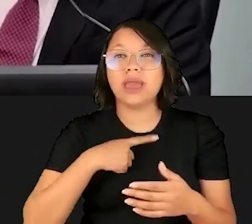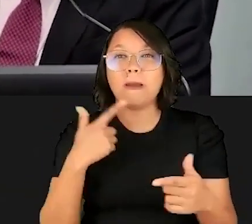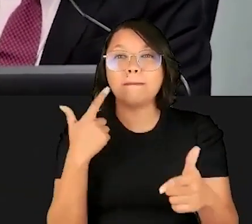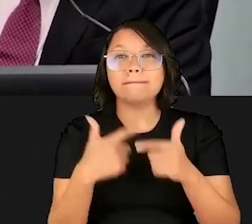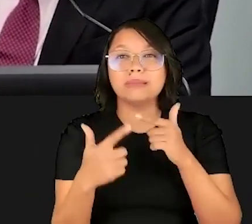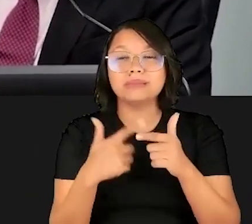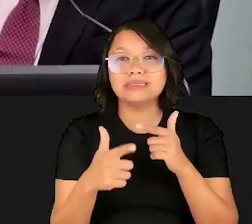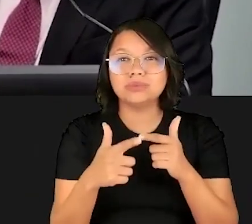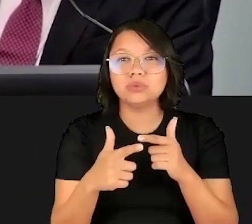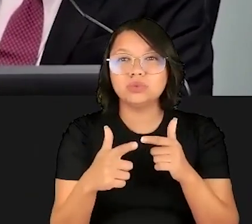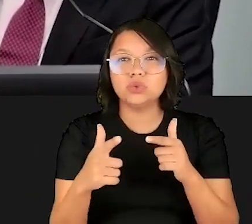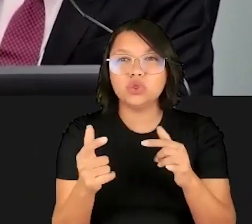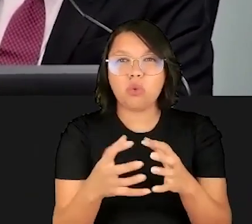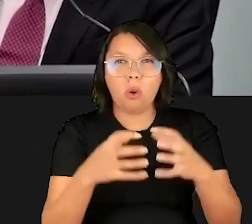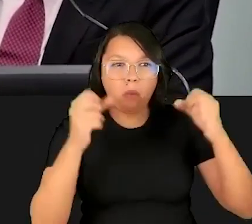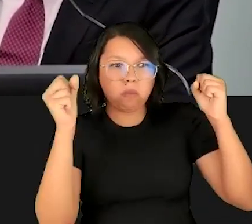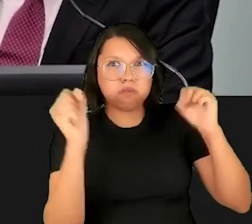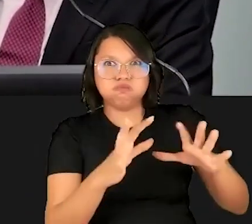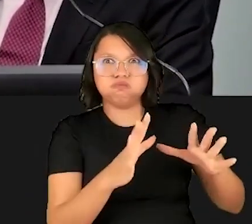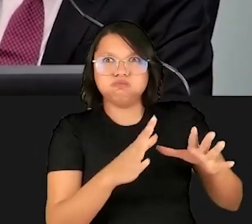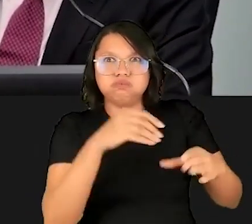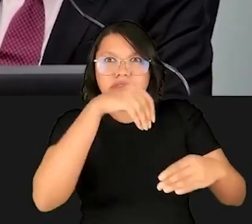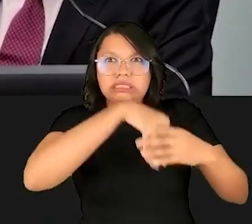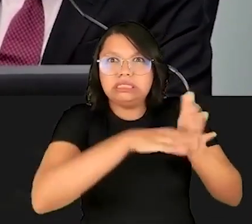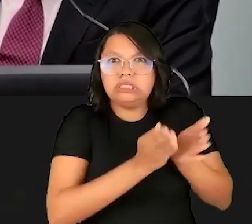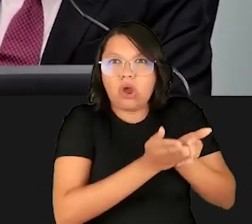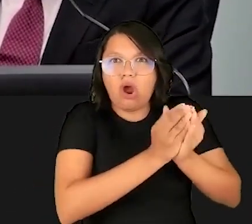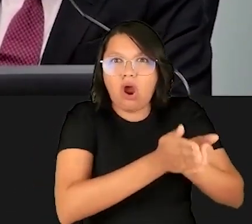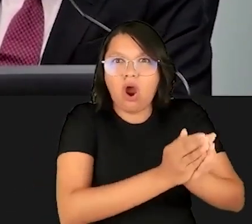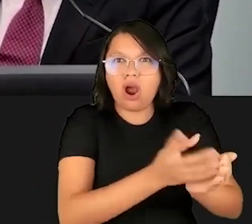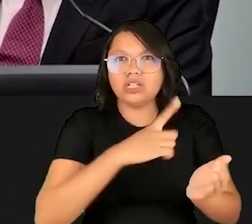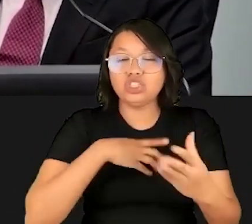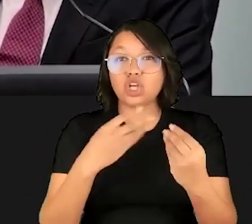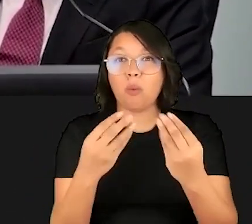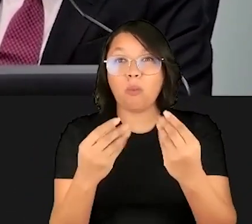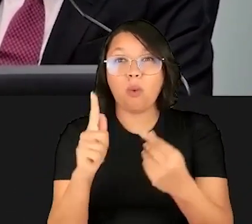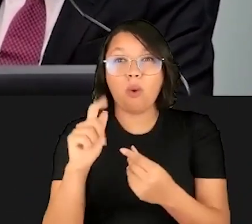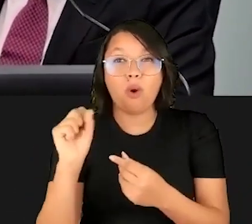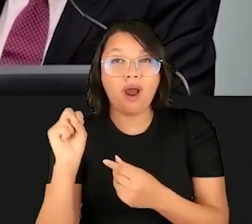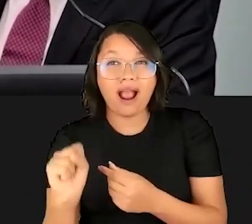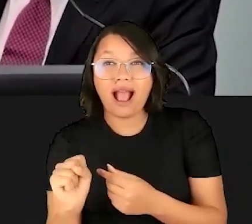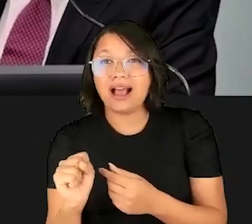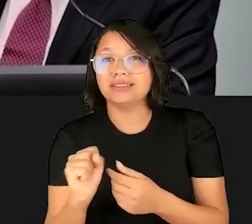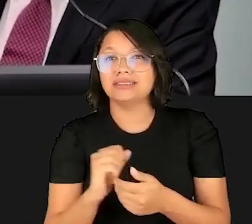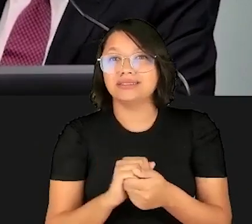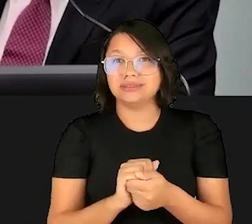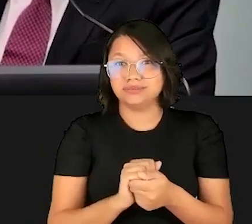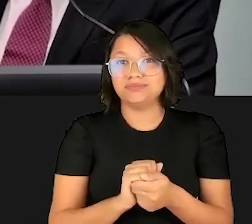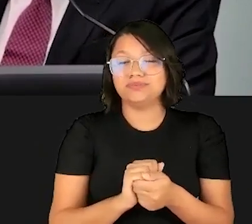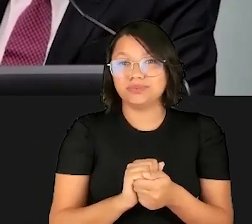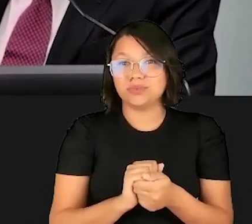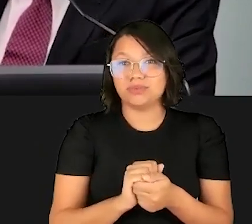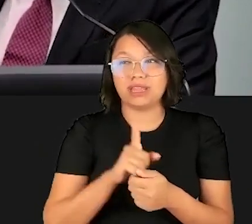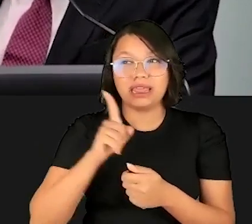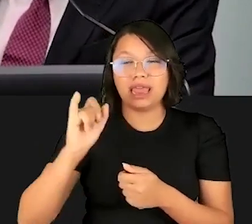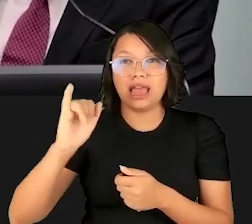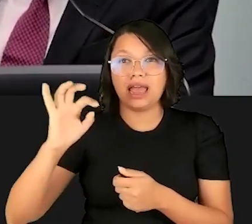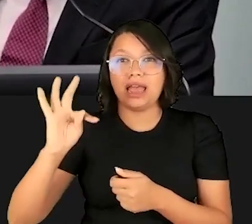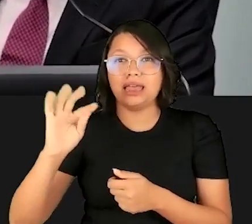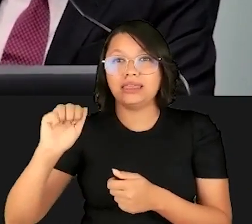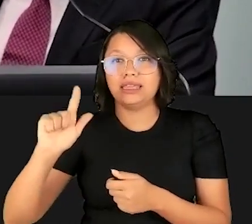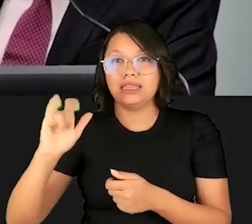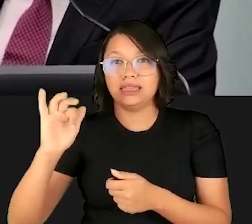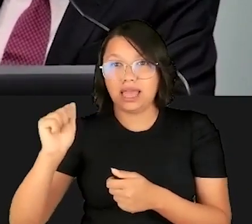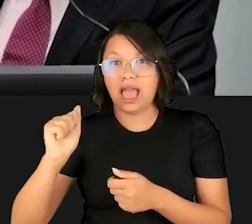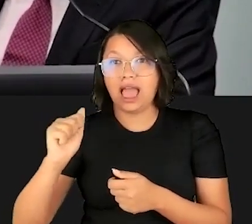Uma bomba caiu dentro de um navio americano que estava carregado de gás mostarda no porto de Bari, na Itália, e contaminou